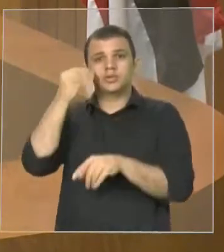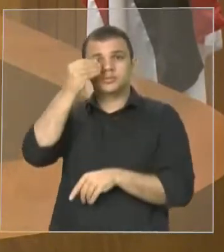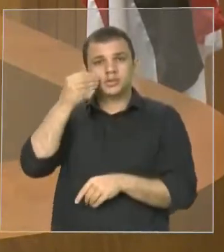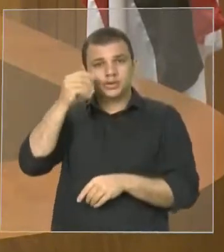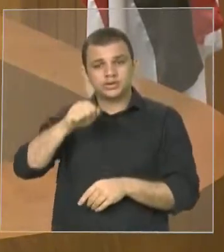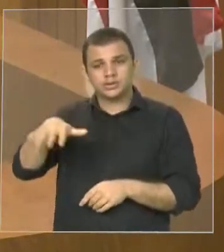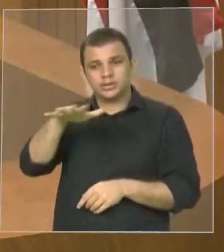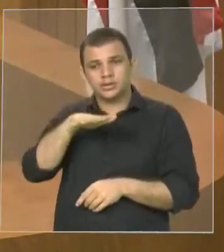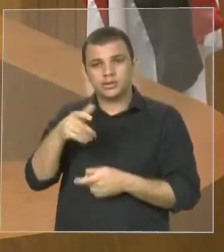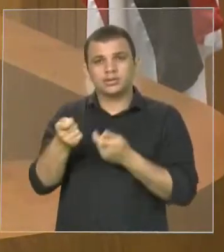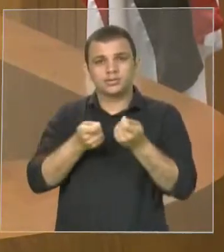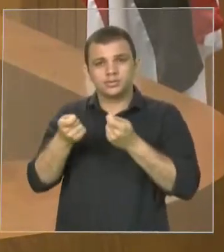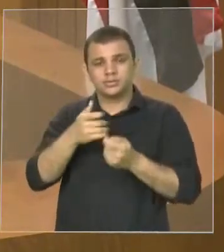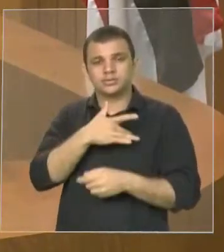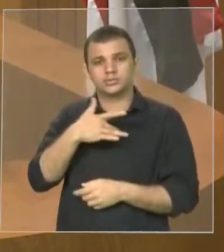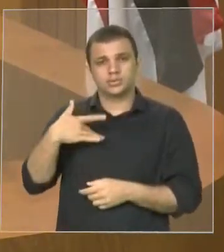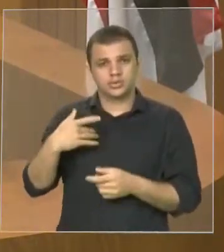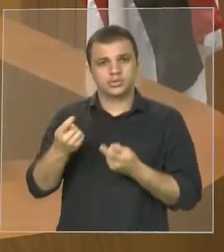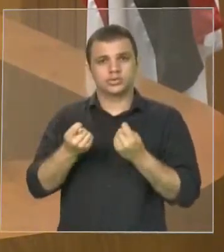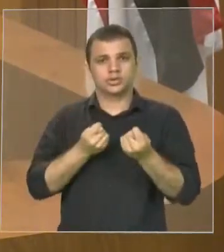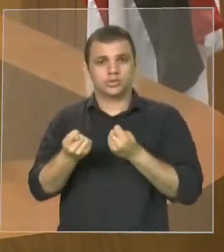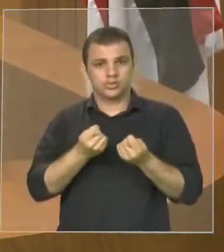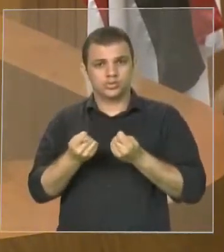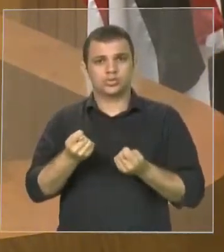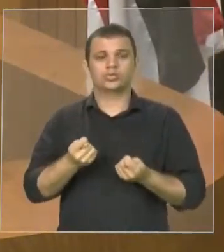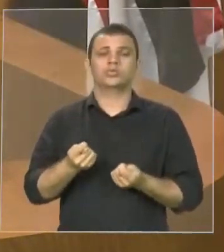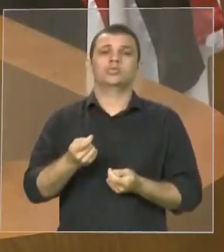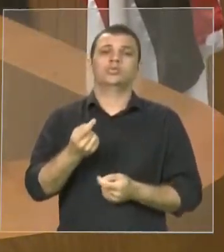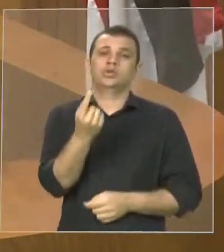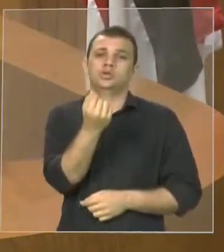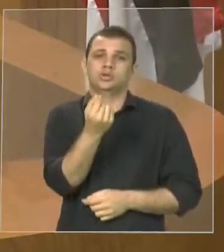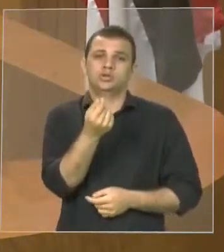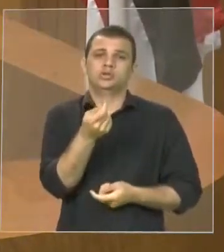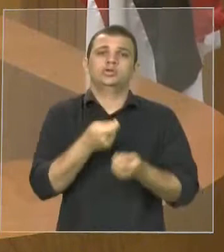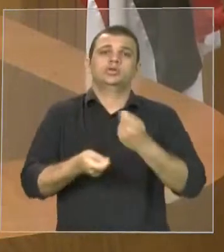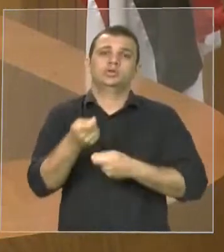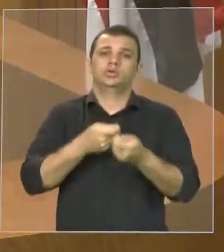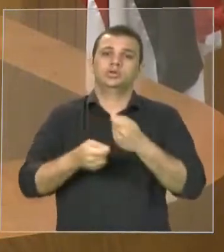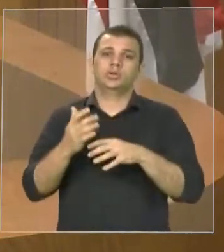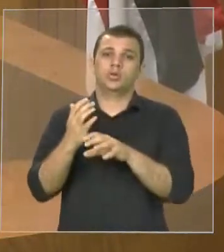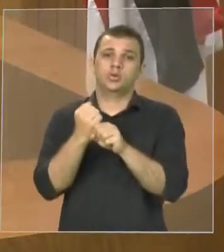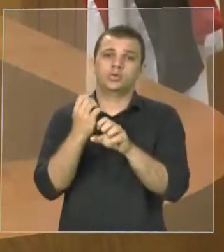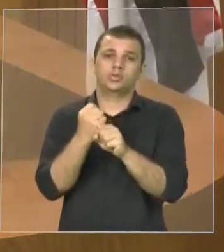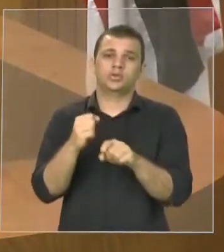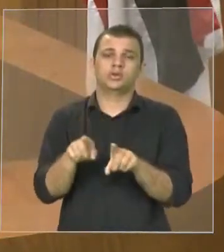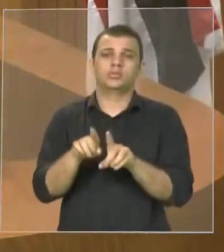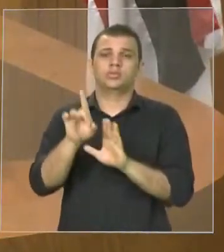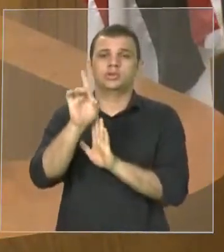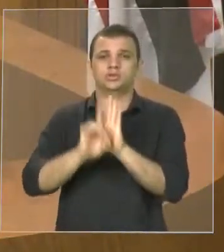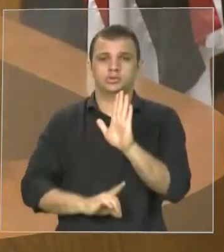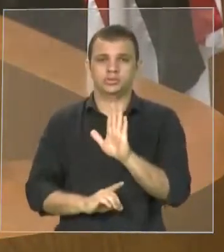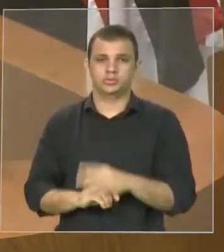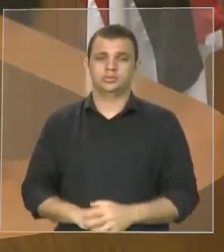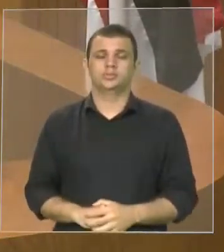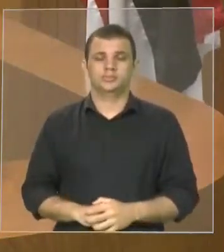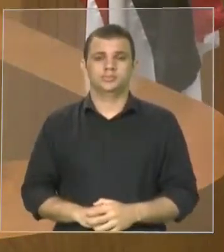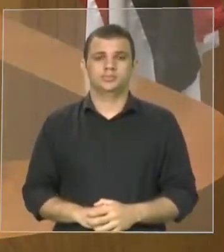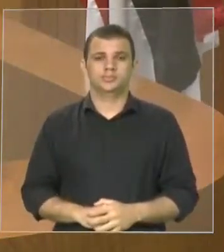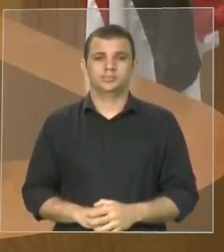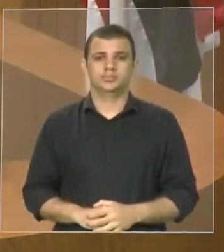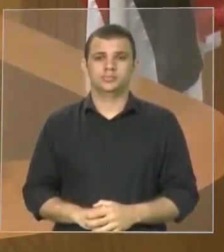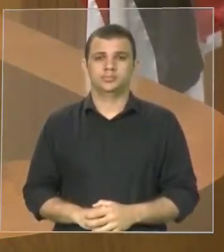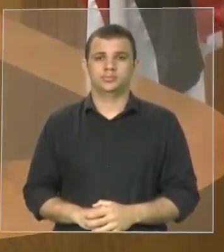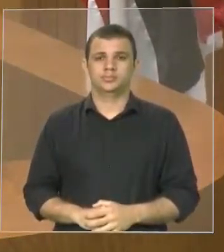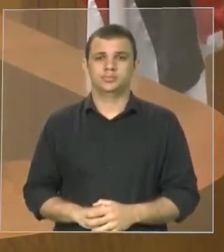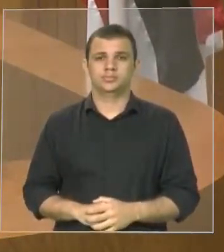administração, saúde, economia, finanças, contabilidade e direito. Inciso 1º, titular da